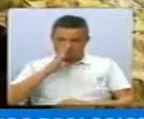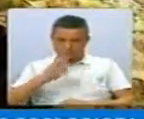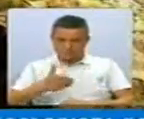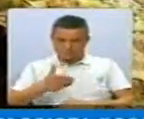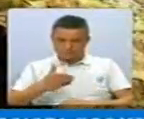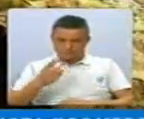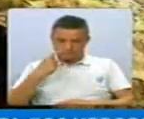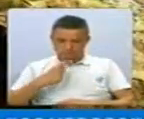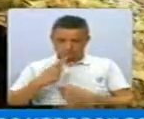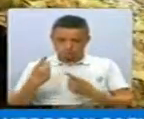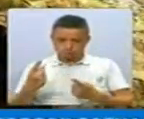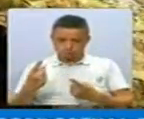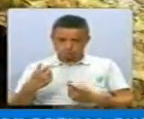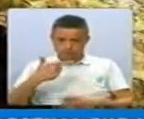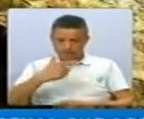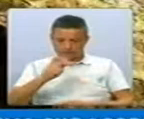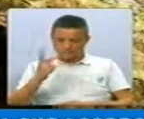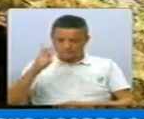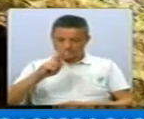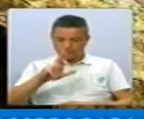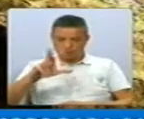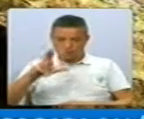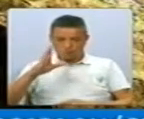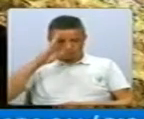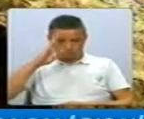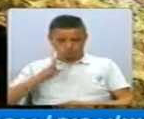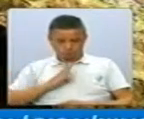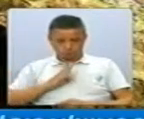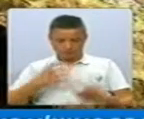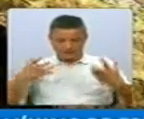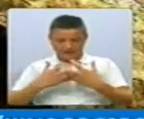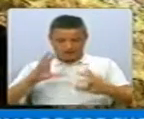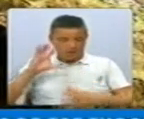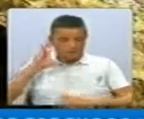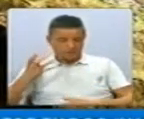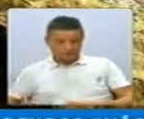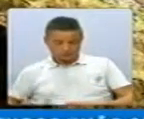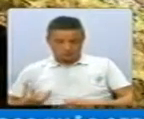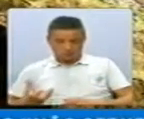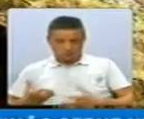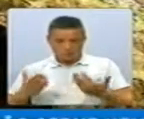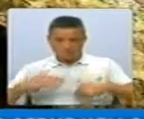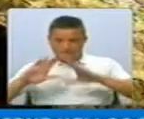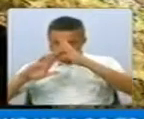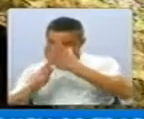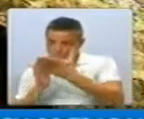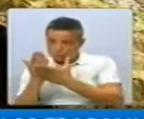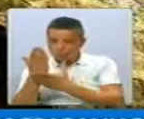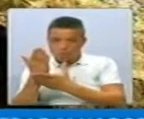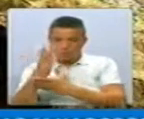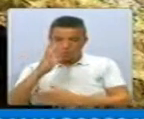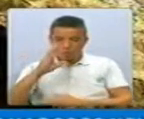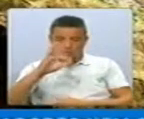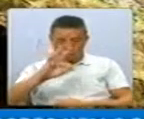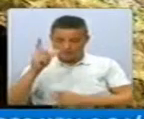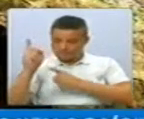mais mediáticas do exército norte-americano na guerra no Afeganistão. E na madrugada desse dia, 4 de março,